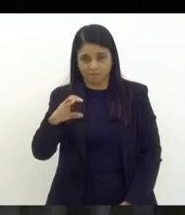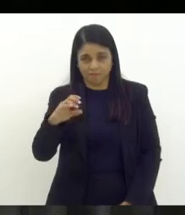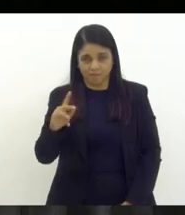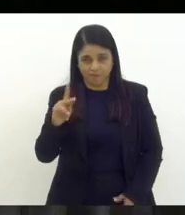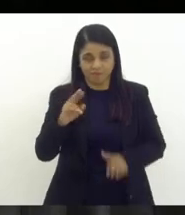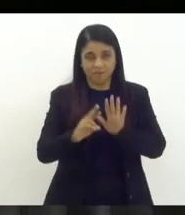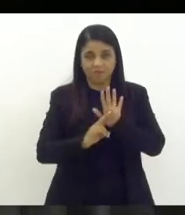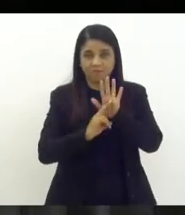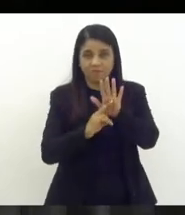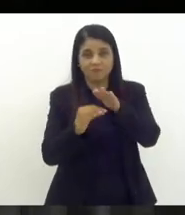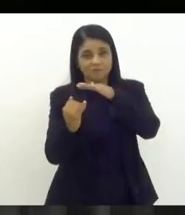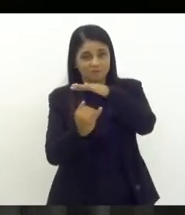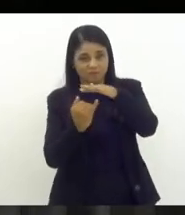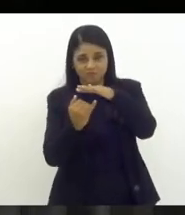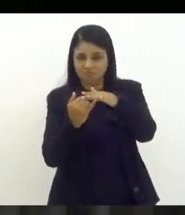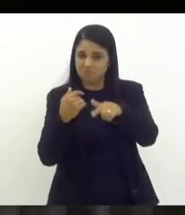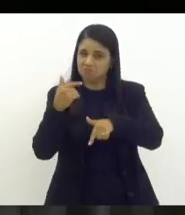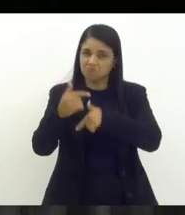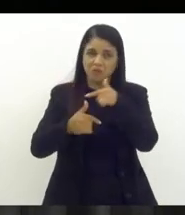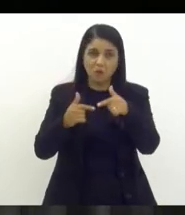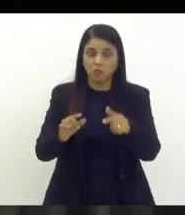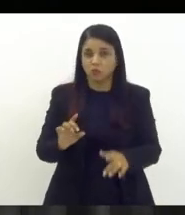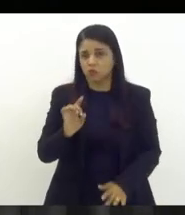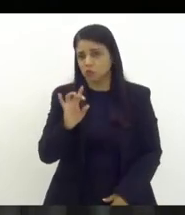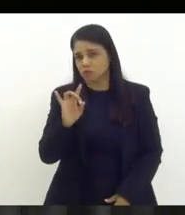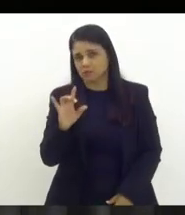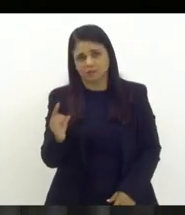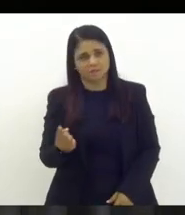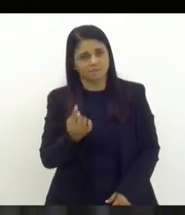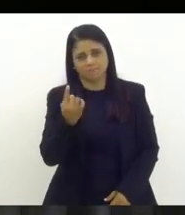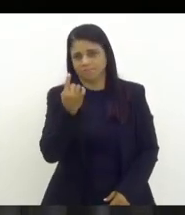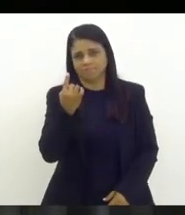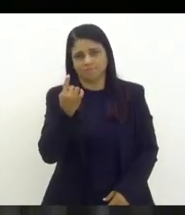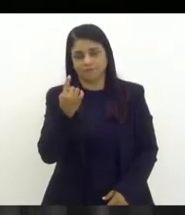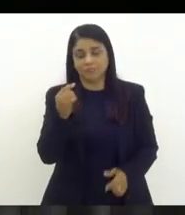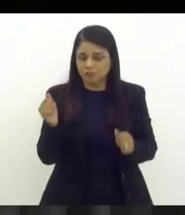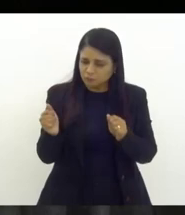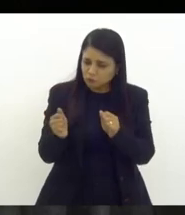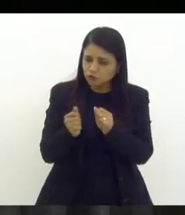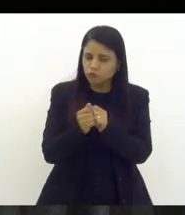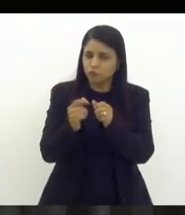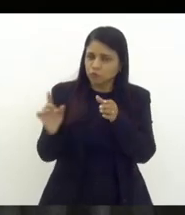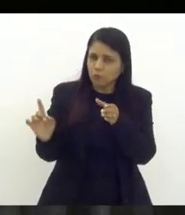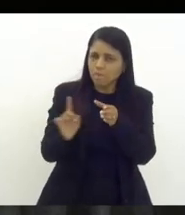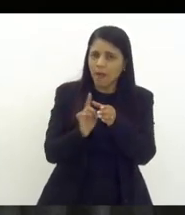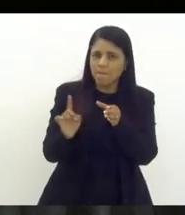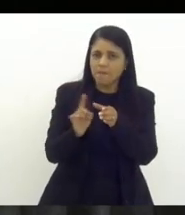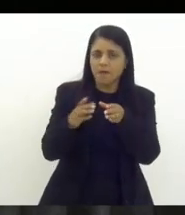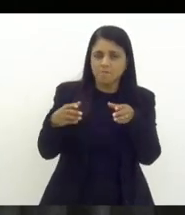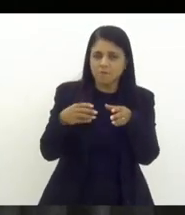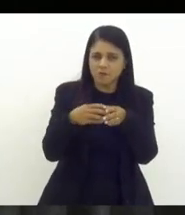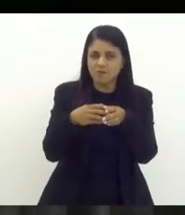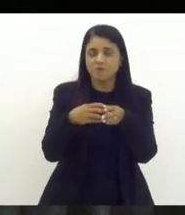trabalho né Eu nunca nunca fiz sozinha sempre foi todo mundo junto então sintam-se também